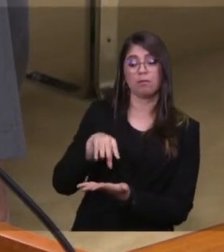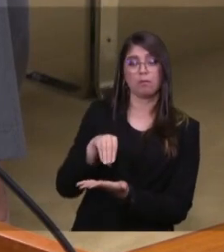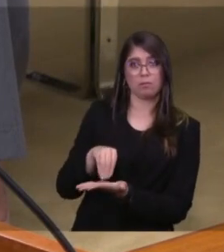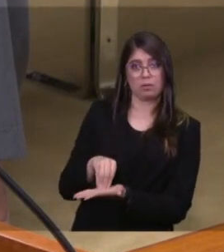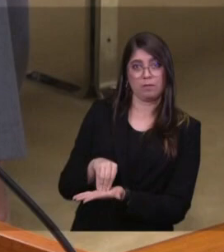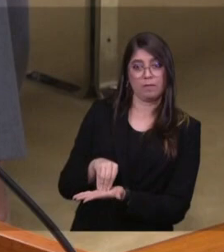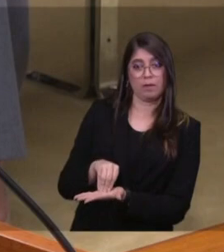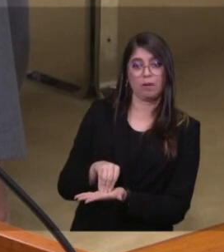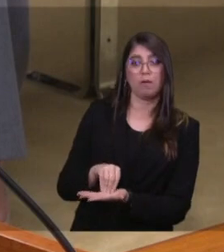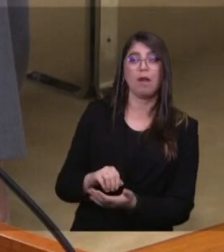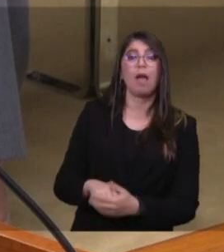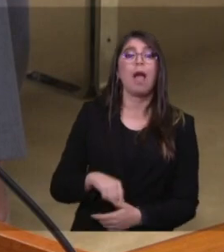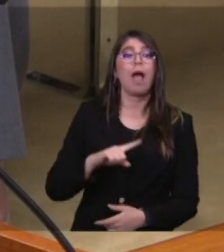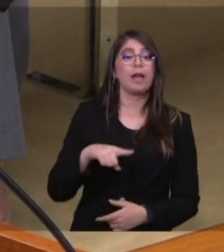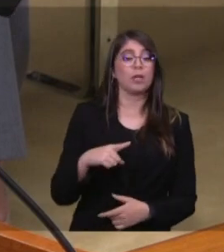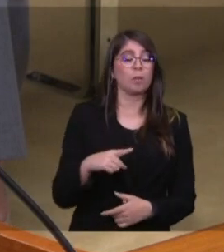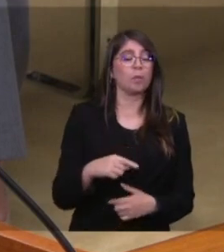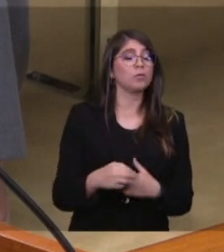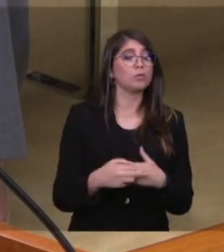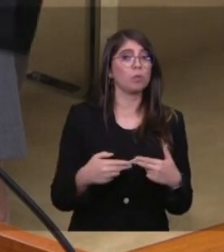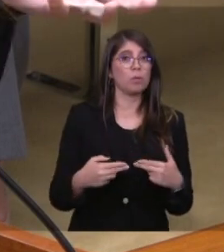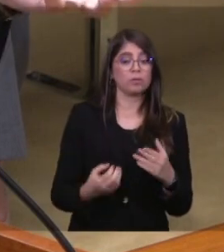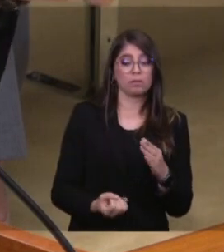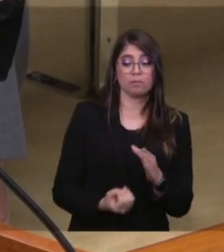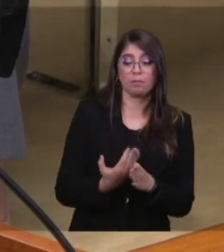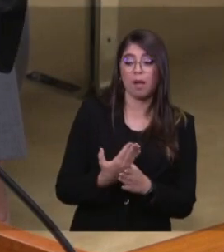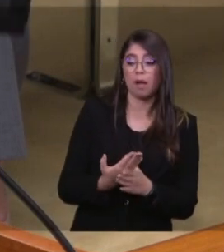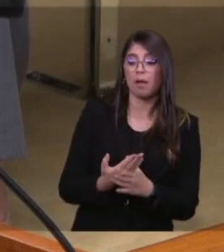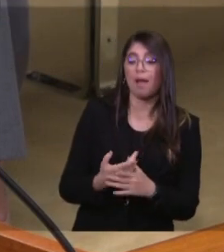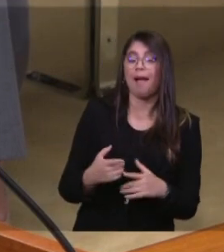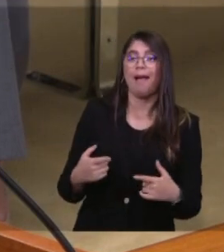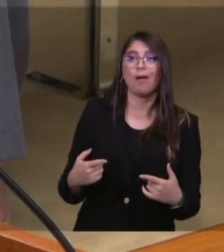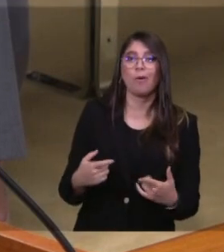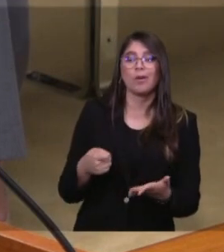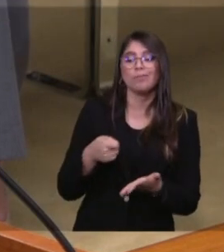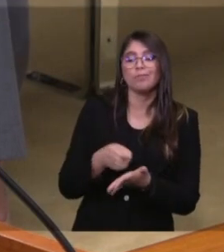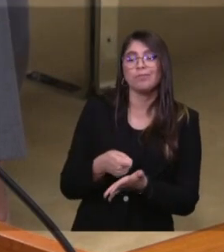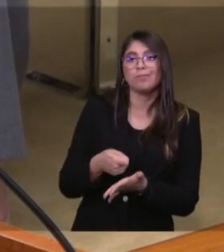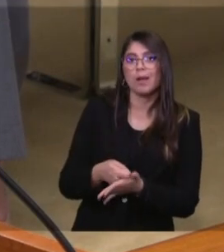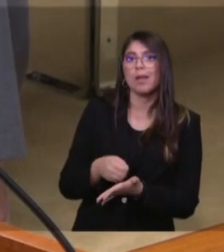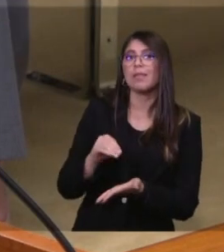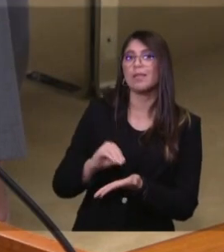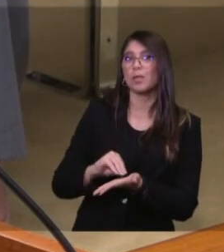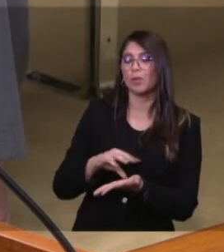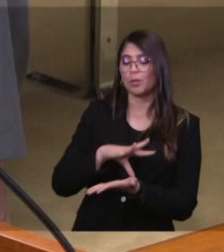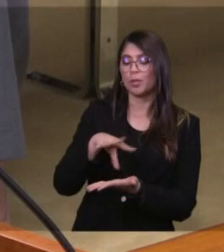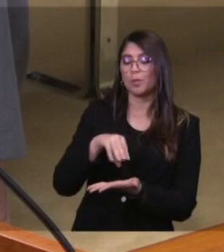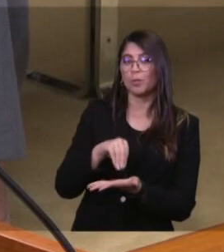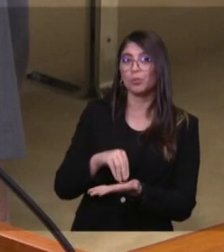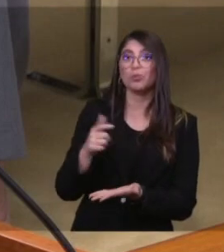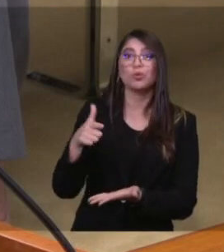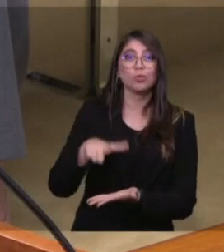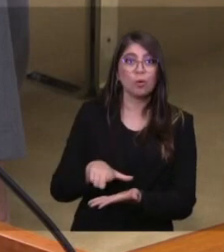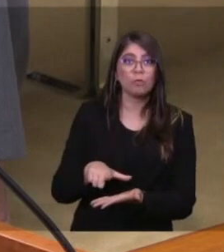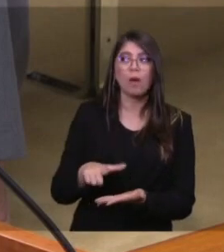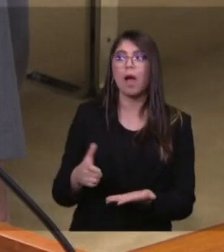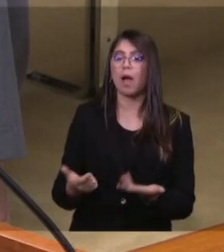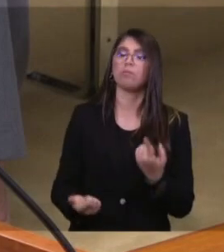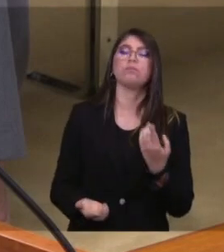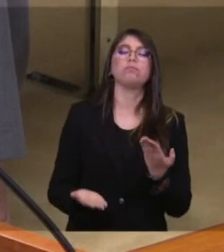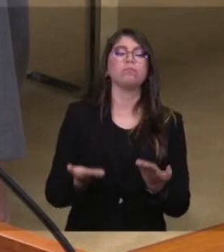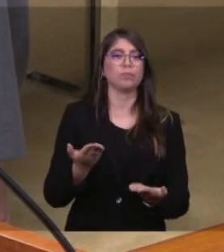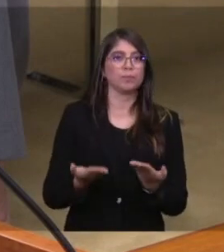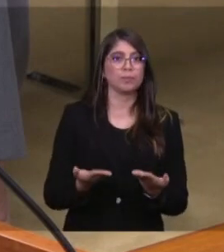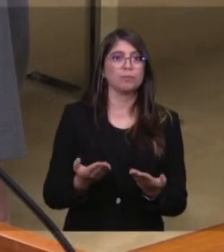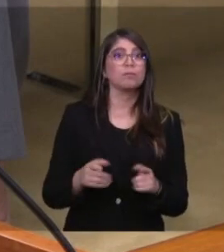ao realizar um novo fato gerador, torna-se devedor do tributo, do mesmo tributo. Então, essas operações se compensam perante a mesma